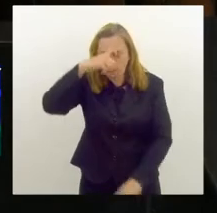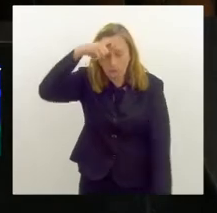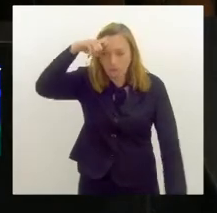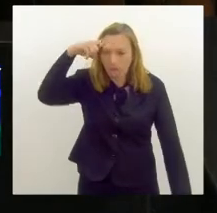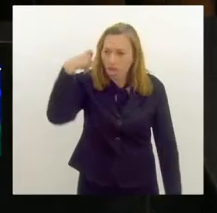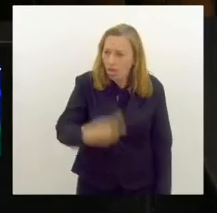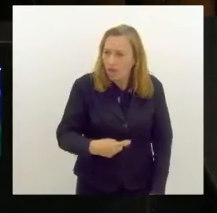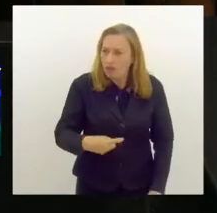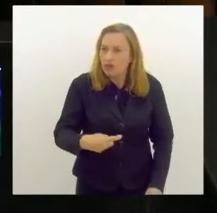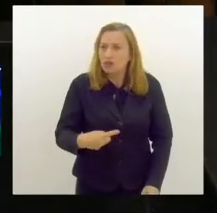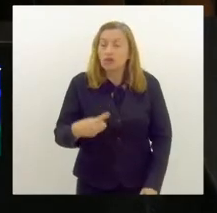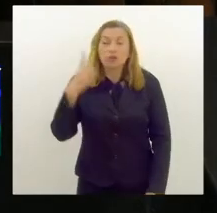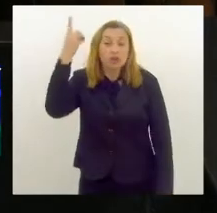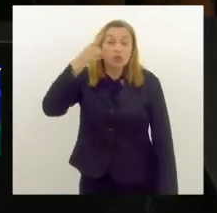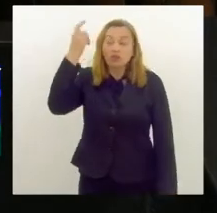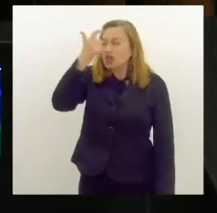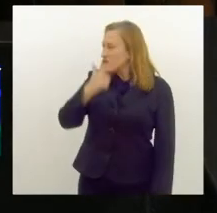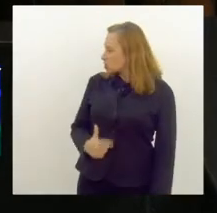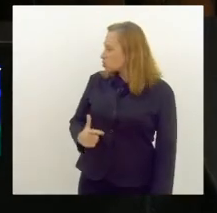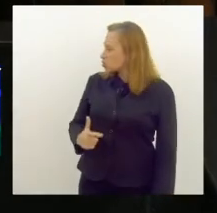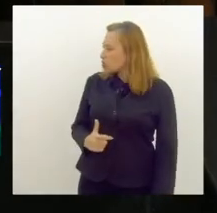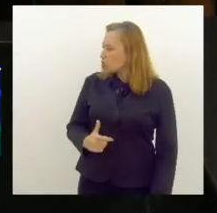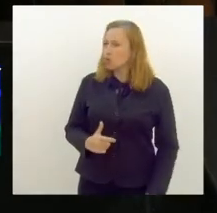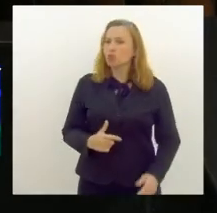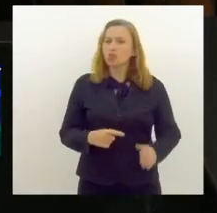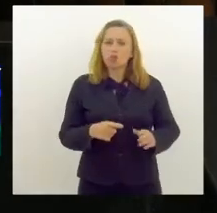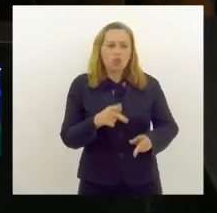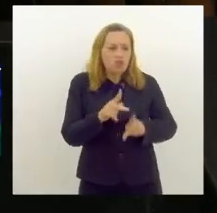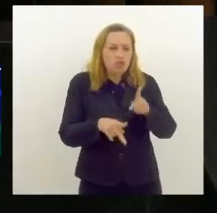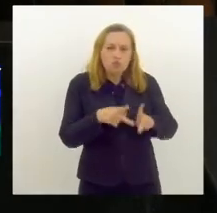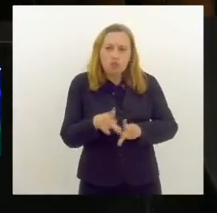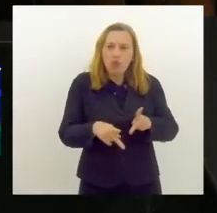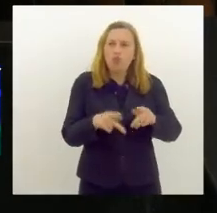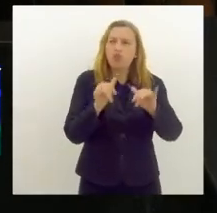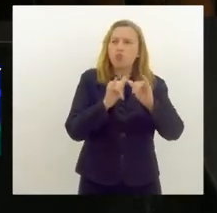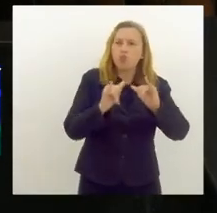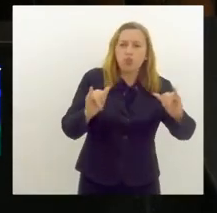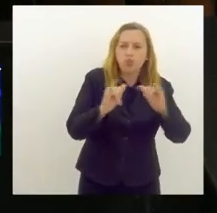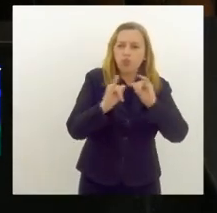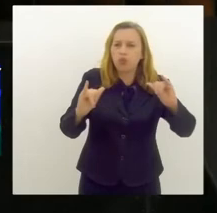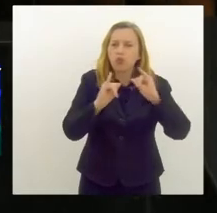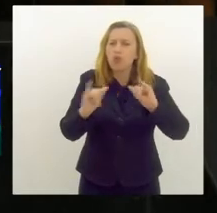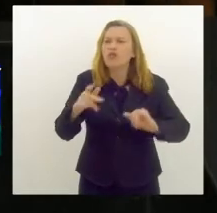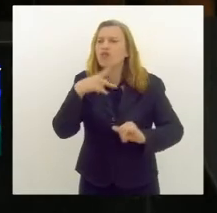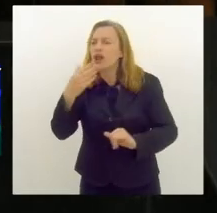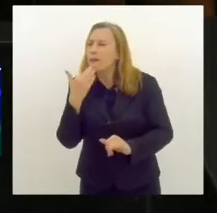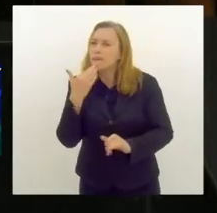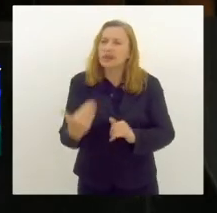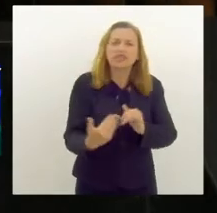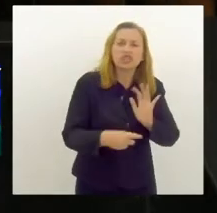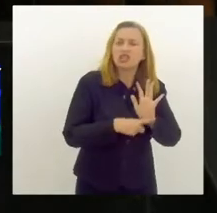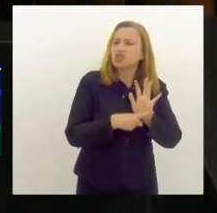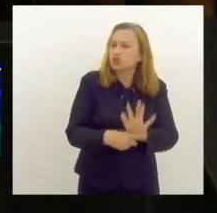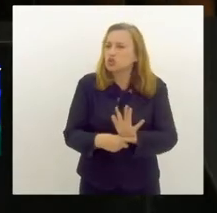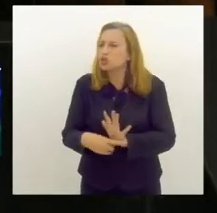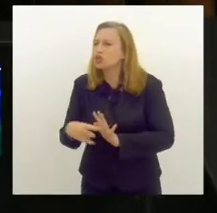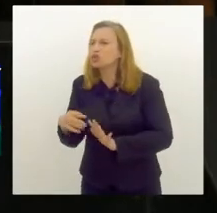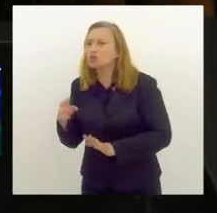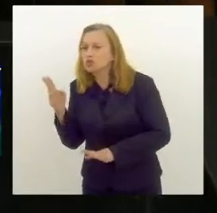como parlamentar, com a população ali nos noticiando, falando, pedindo ajuda,